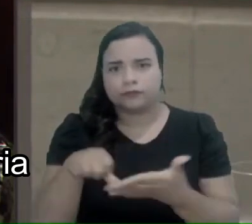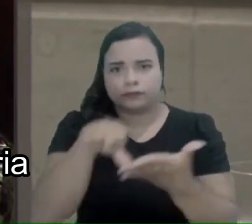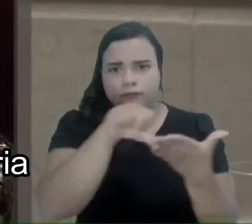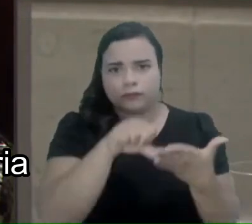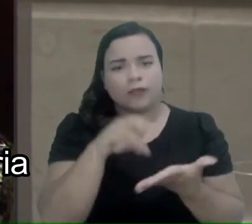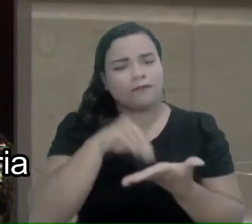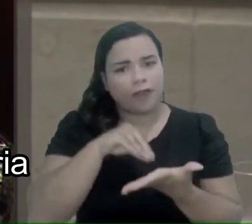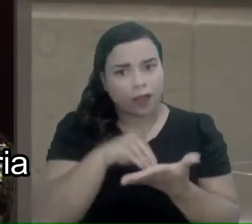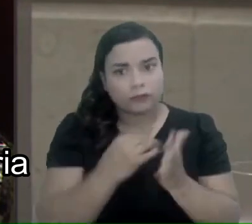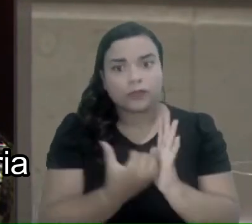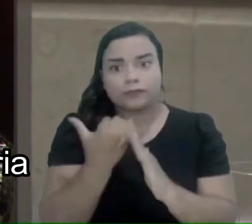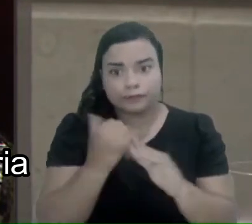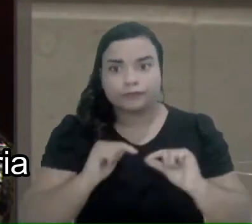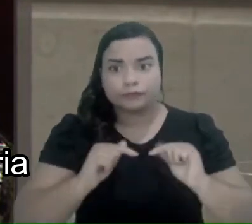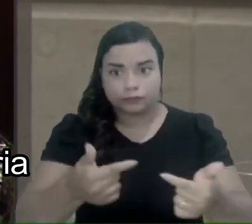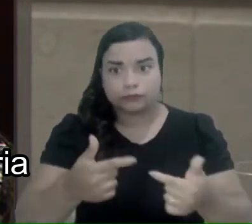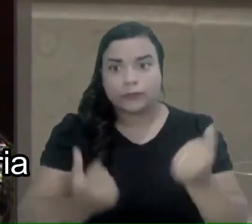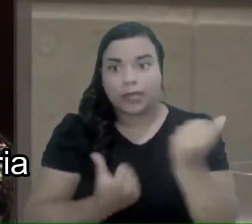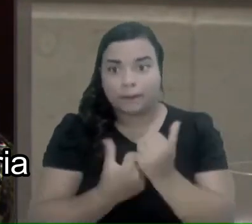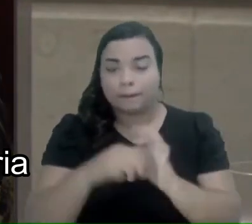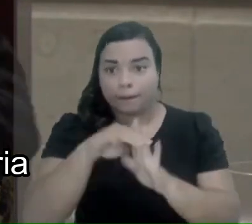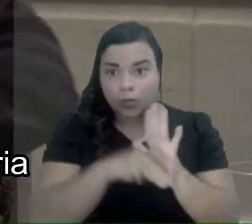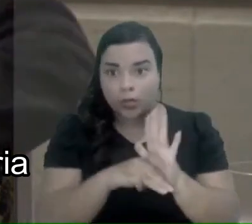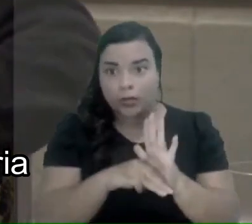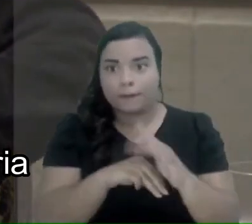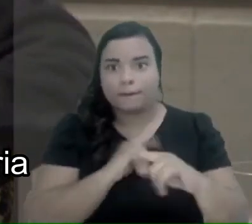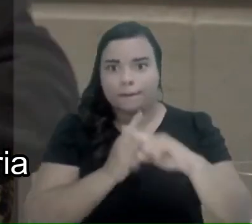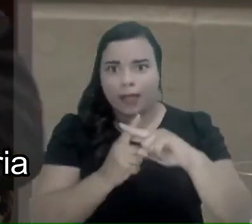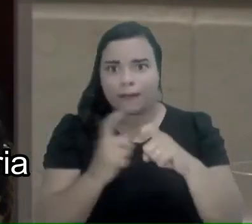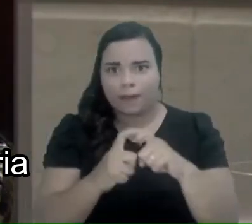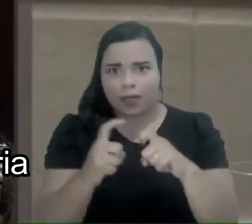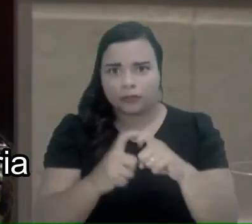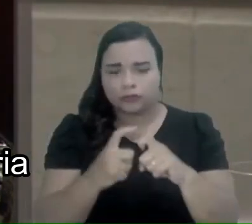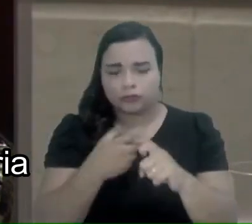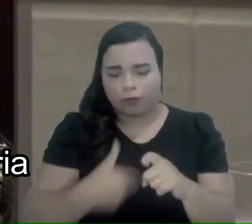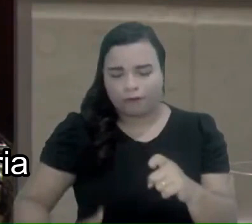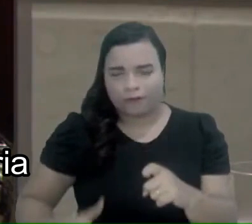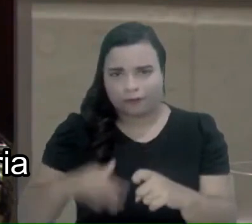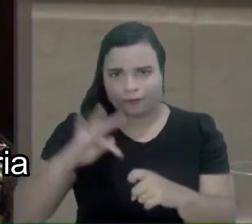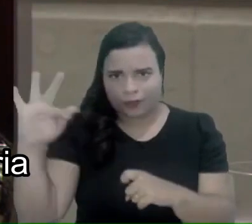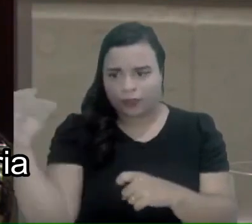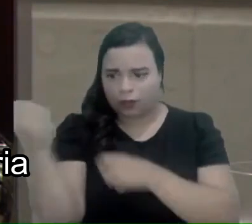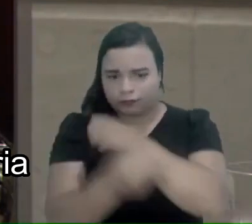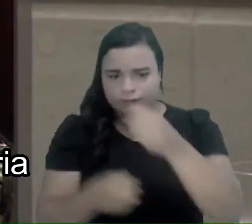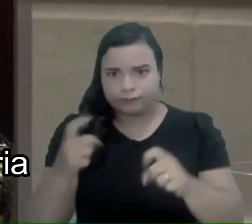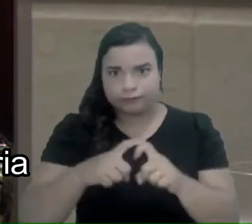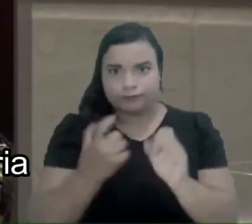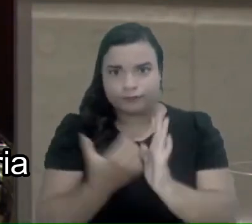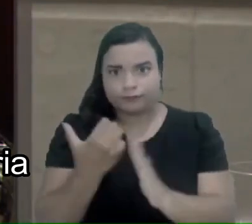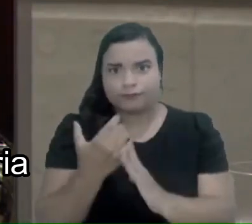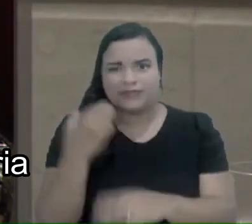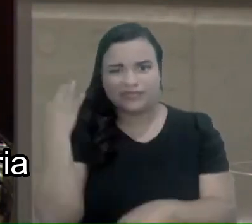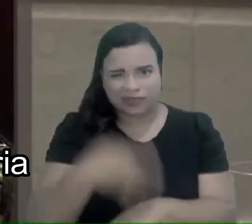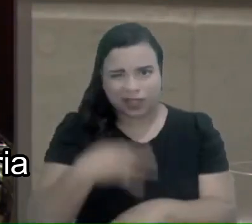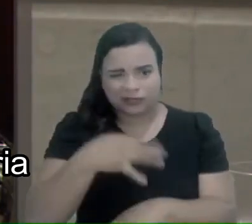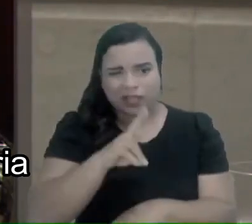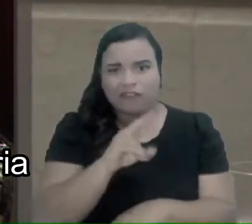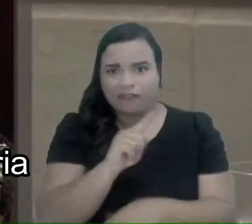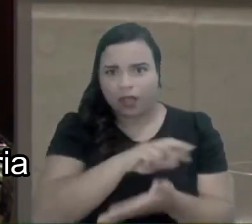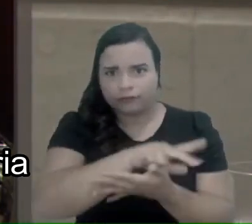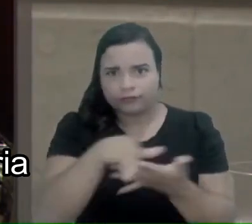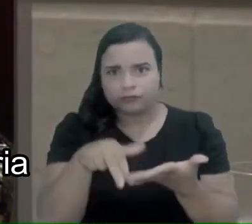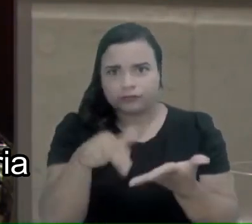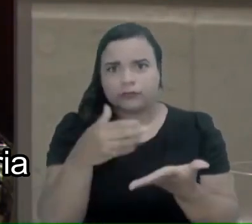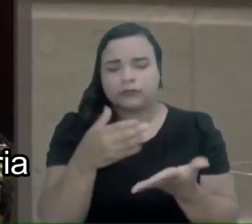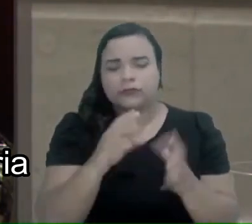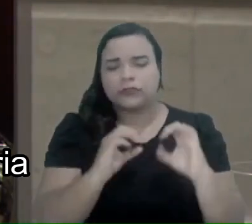né? E com o apoio do programa Mais Médicos, que foi retomado pelo governo federal, a gente tem certeza que ainda esse ano essa vacância vai ser zerada.